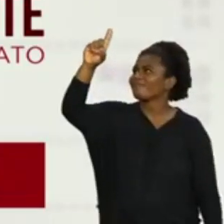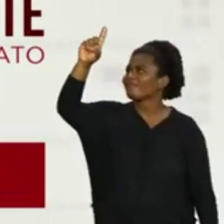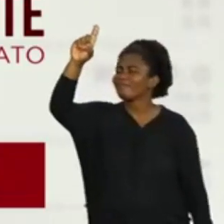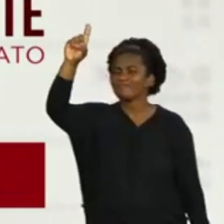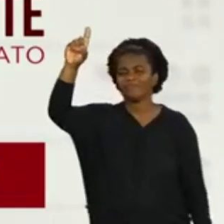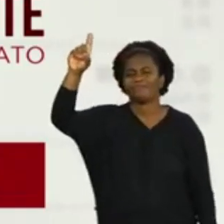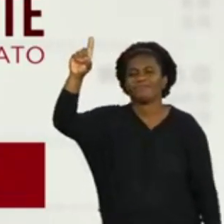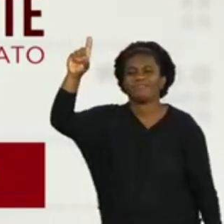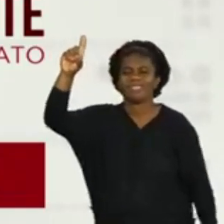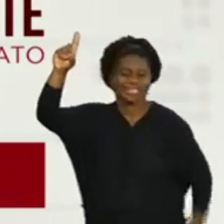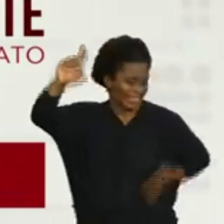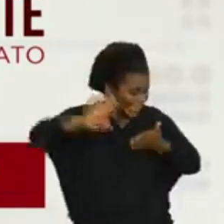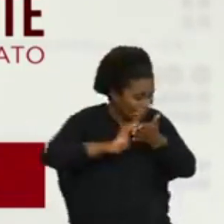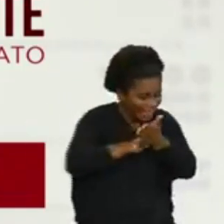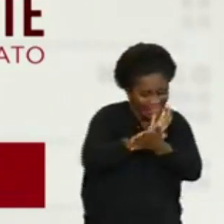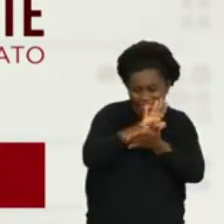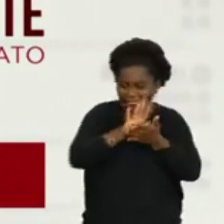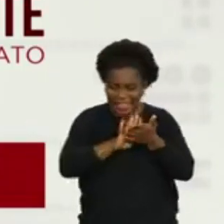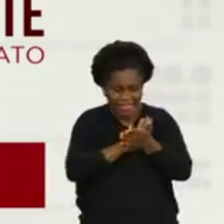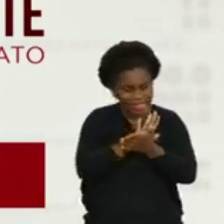contigo.